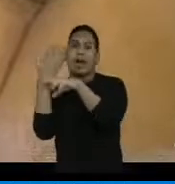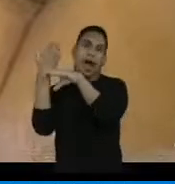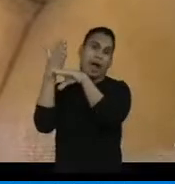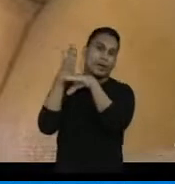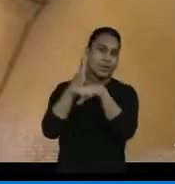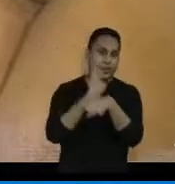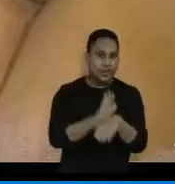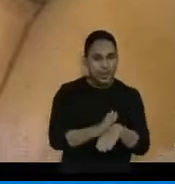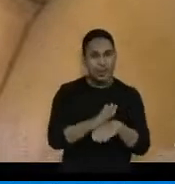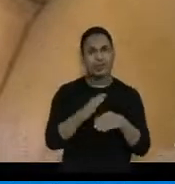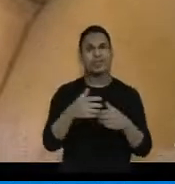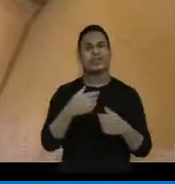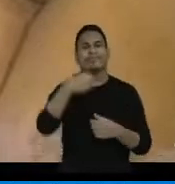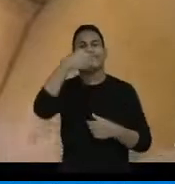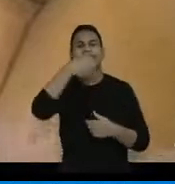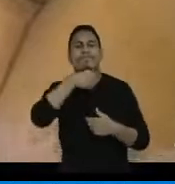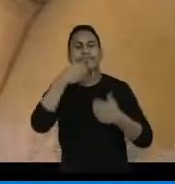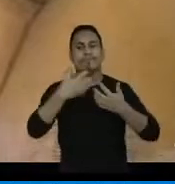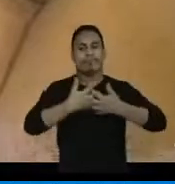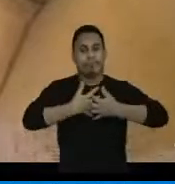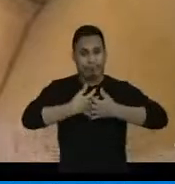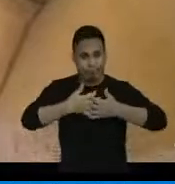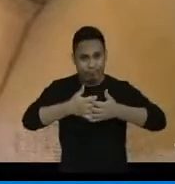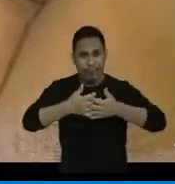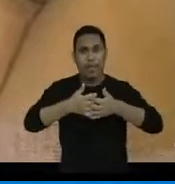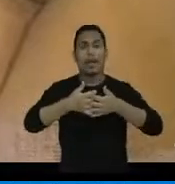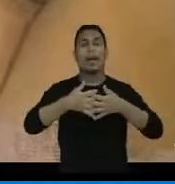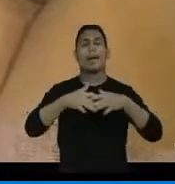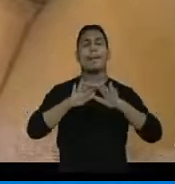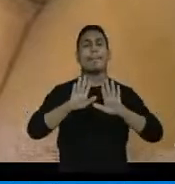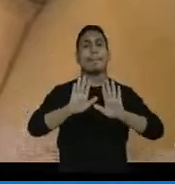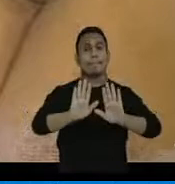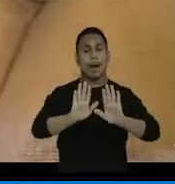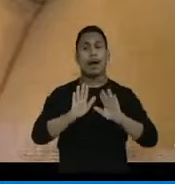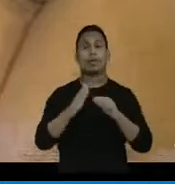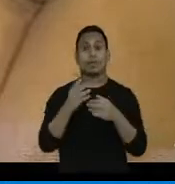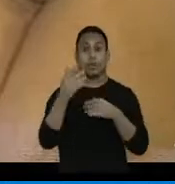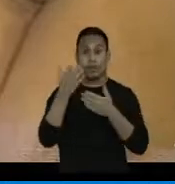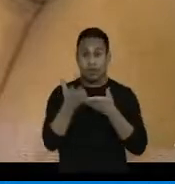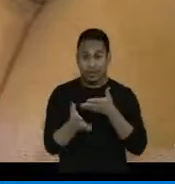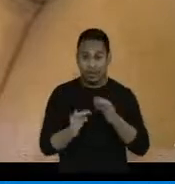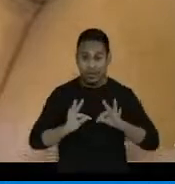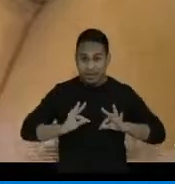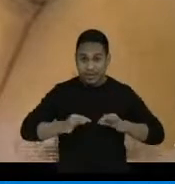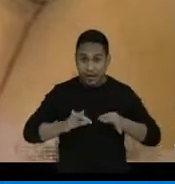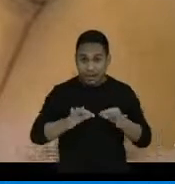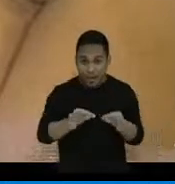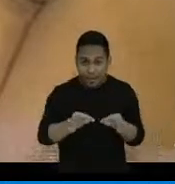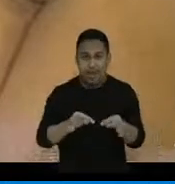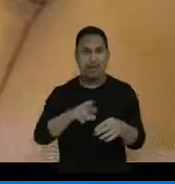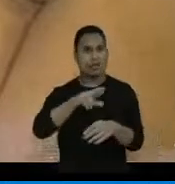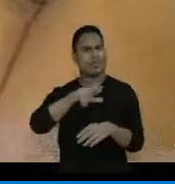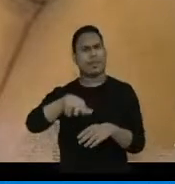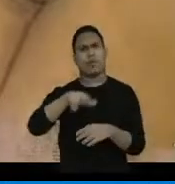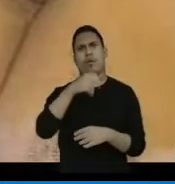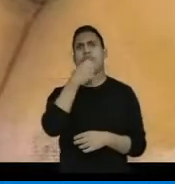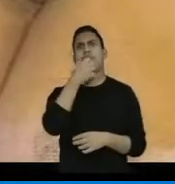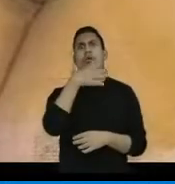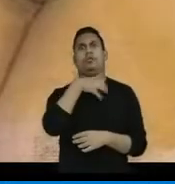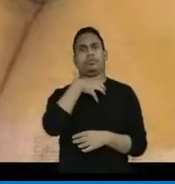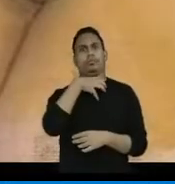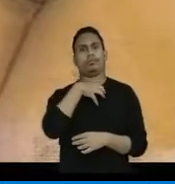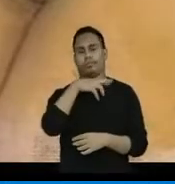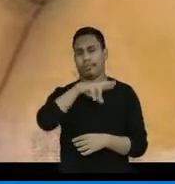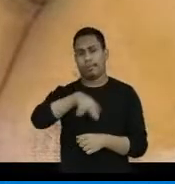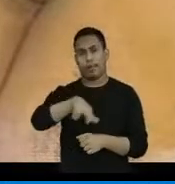que, assim, o tratamento, ele não é muito eficaz. Os medicamentos não conseguem